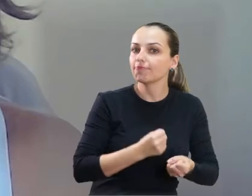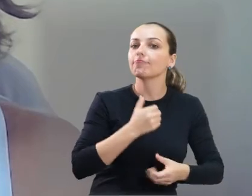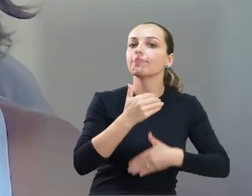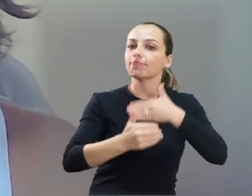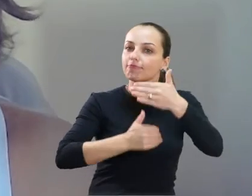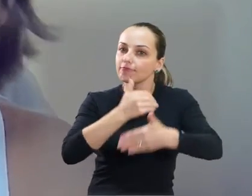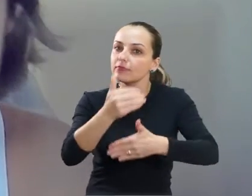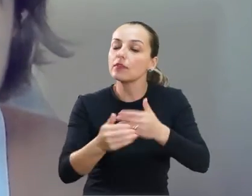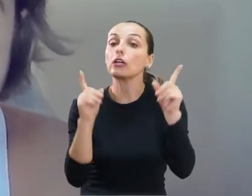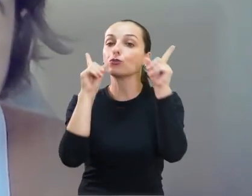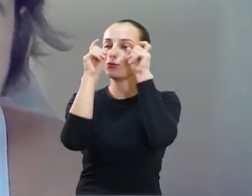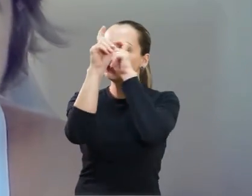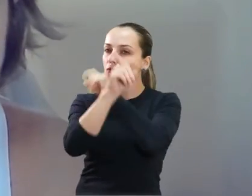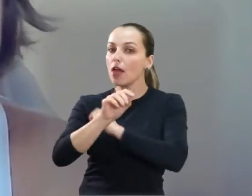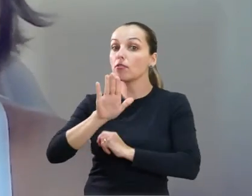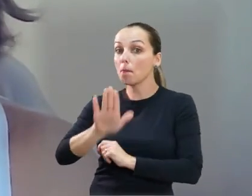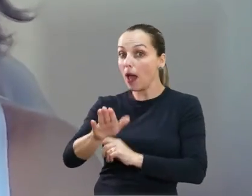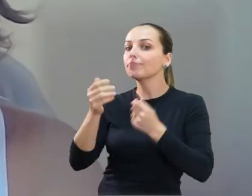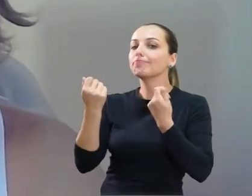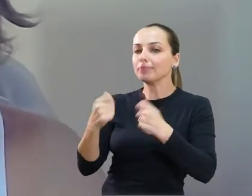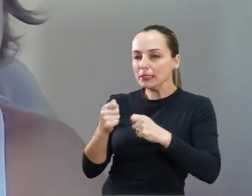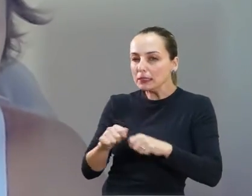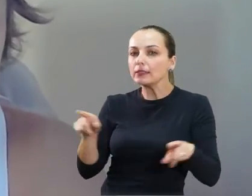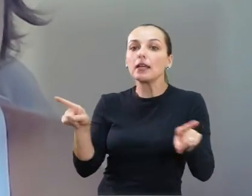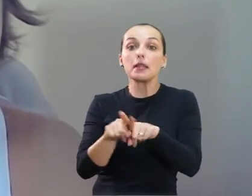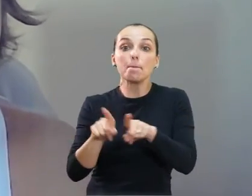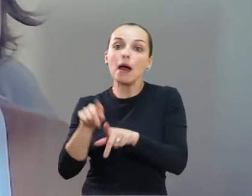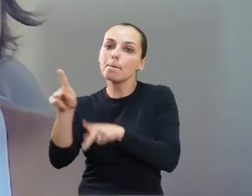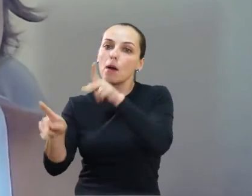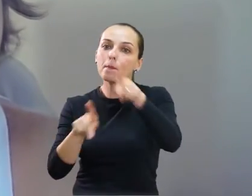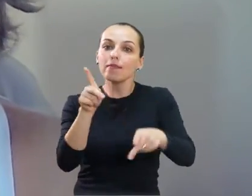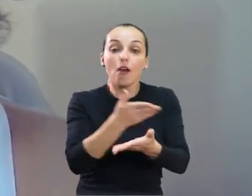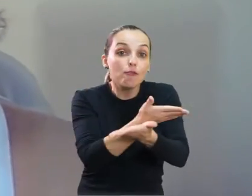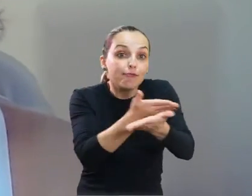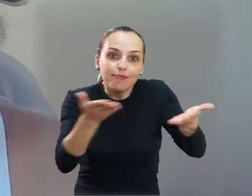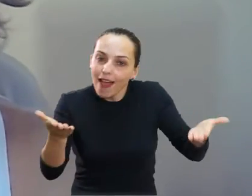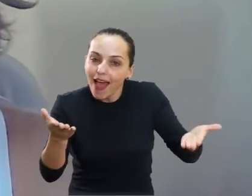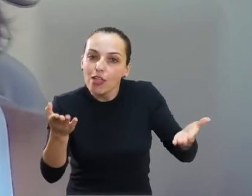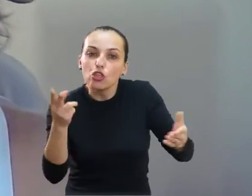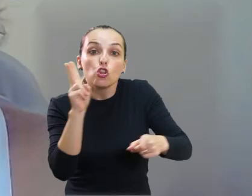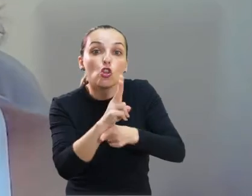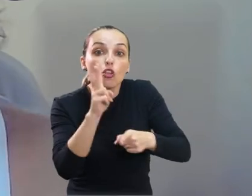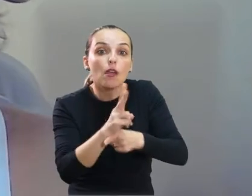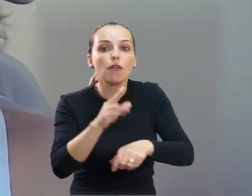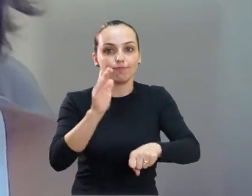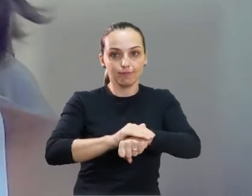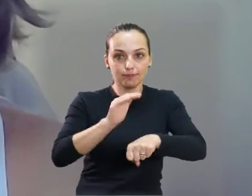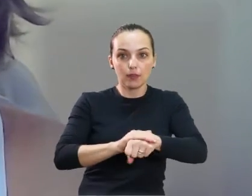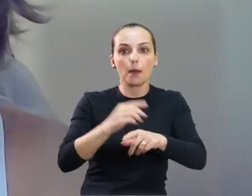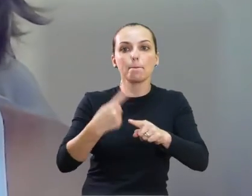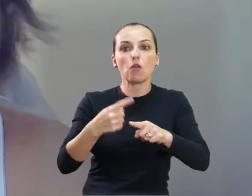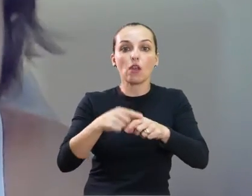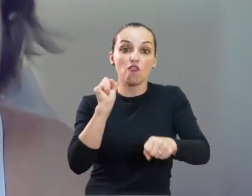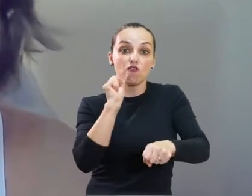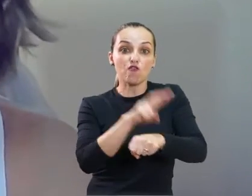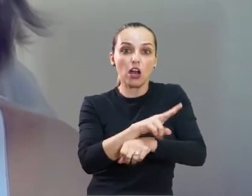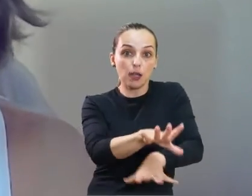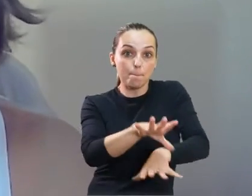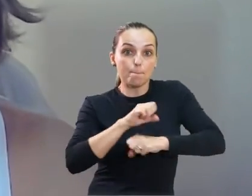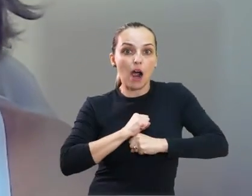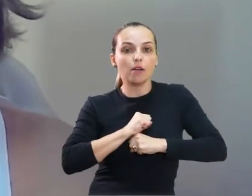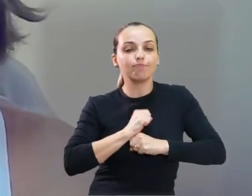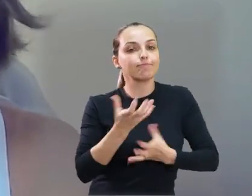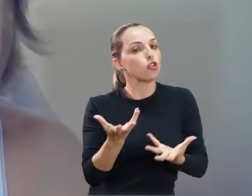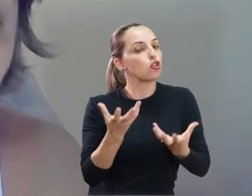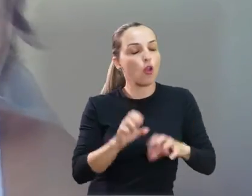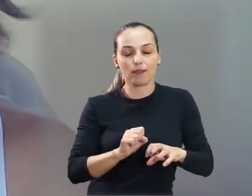tratamento e acompanhamento não é fácil, mas é necessário, né? E a toda a população em geral que se cuide, porque,